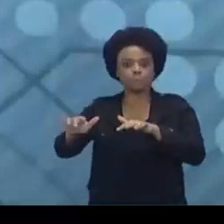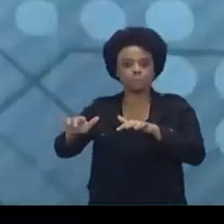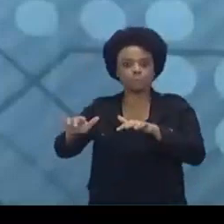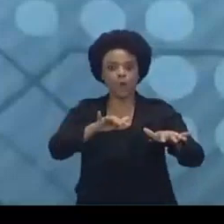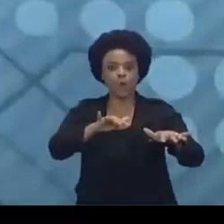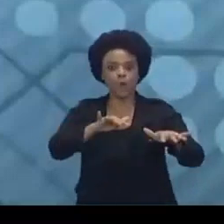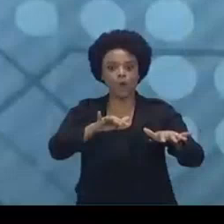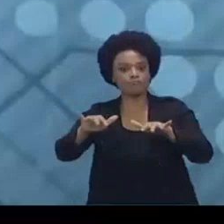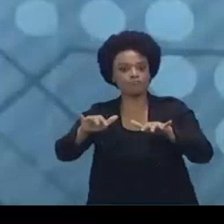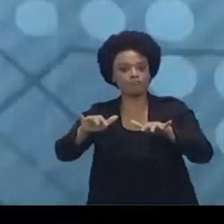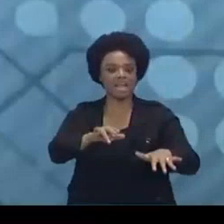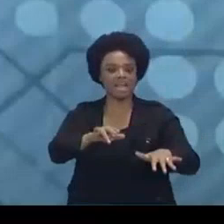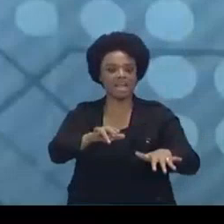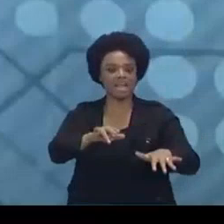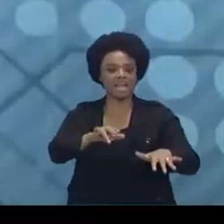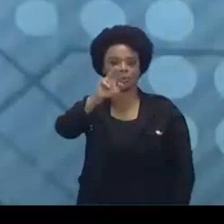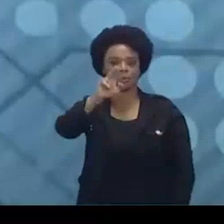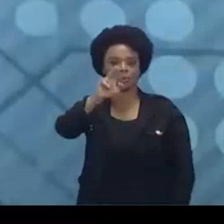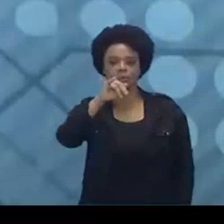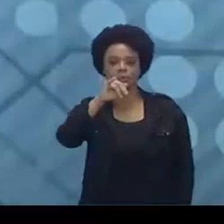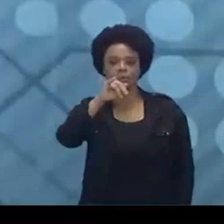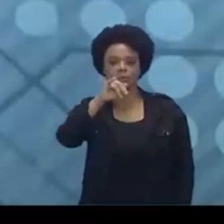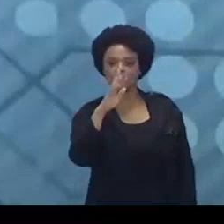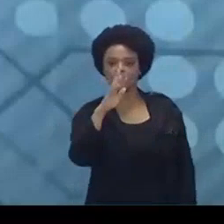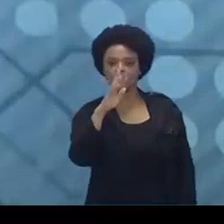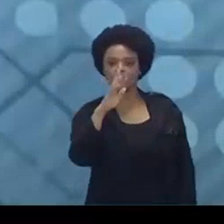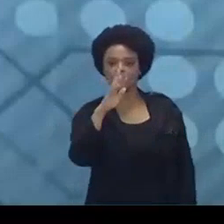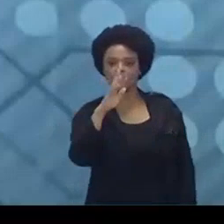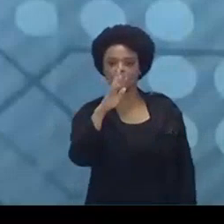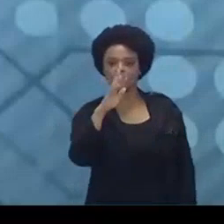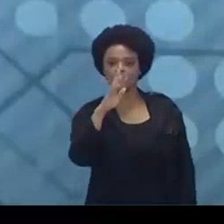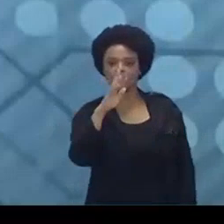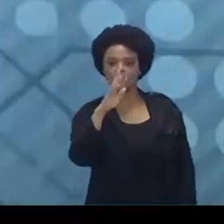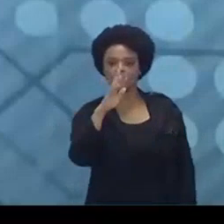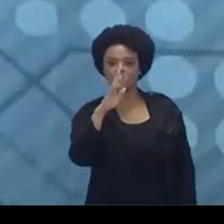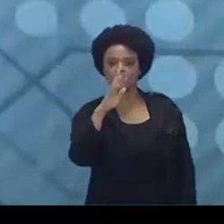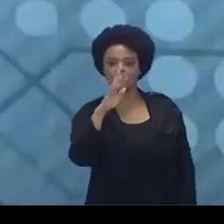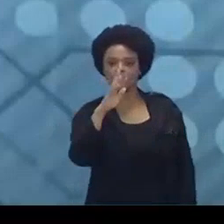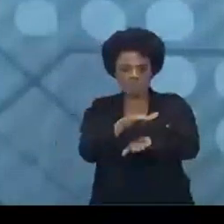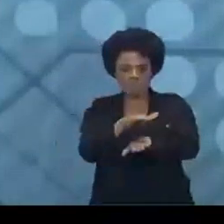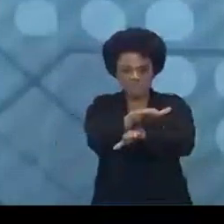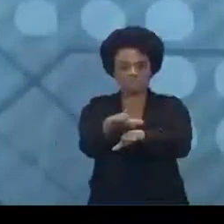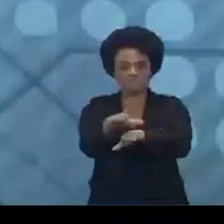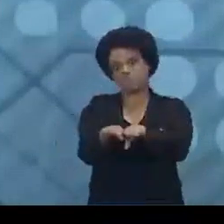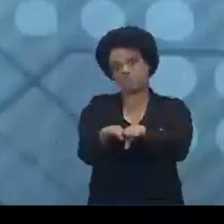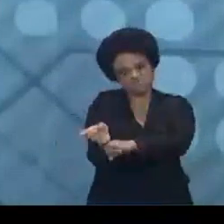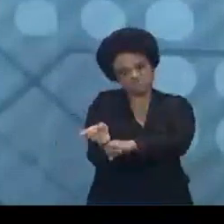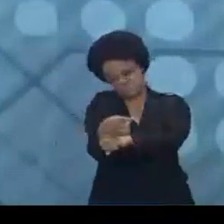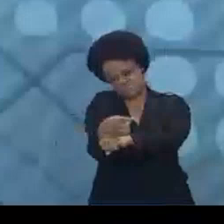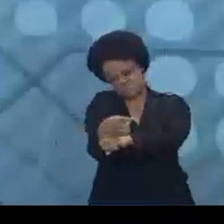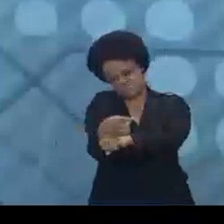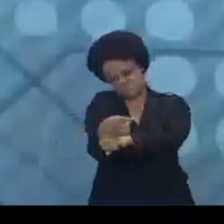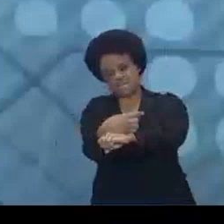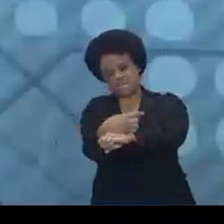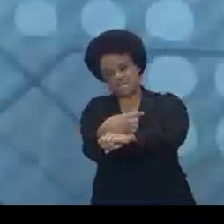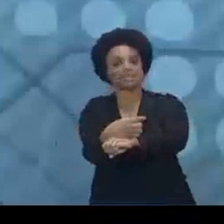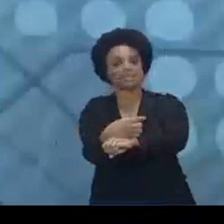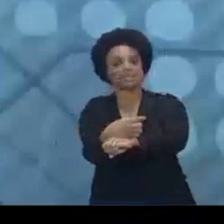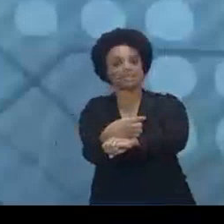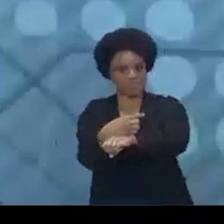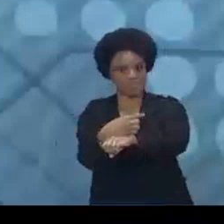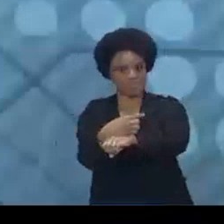de um movimento acelerado, ok? E vamos agora então trabalhar